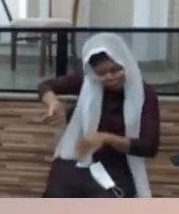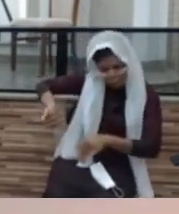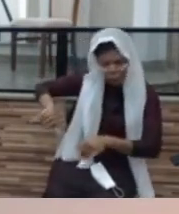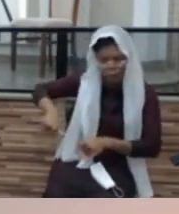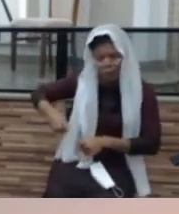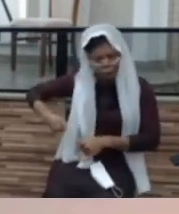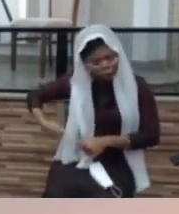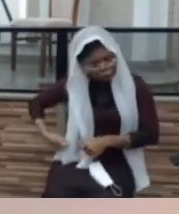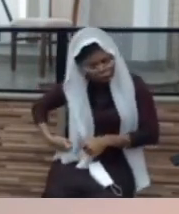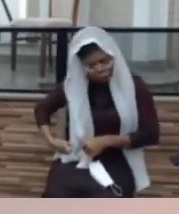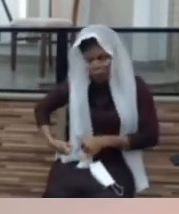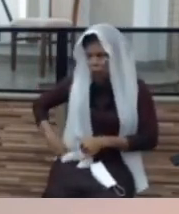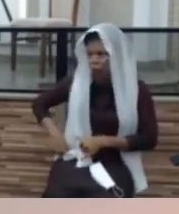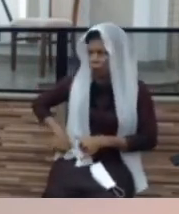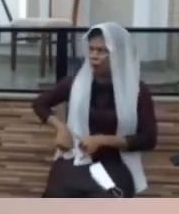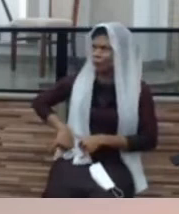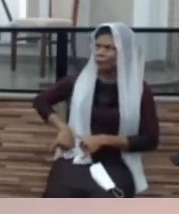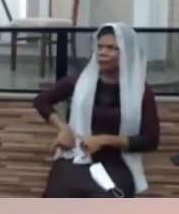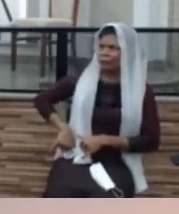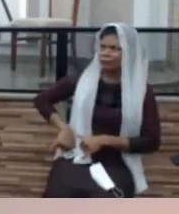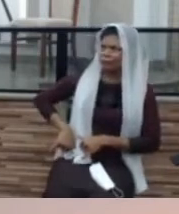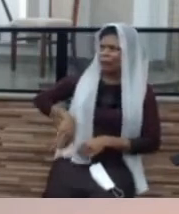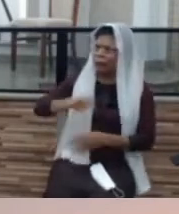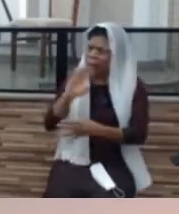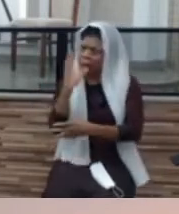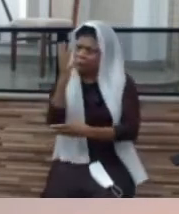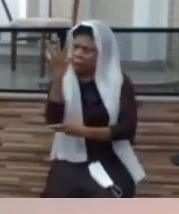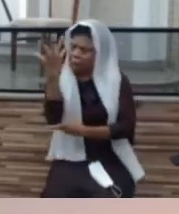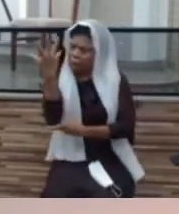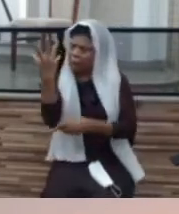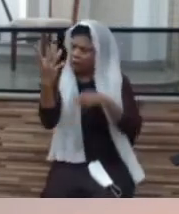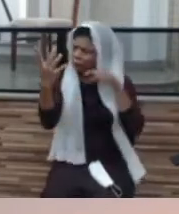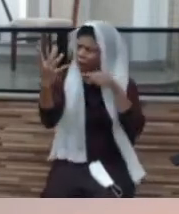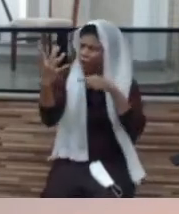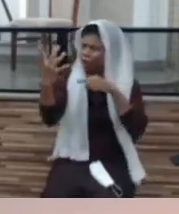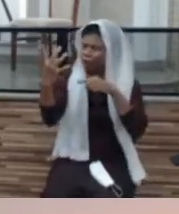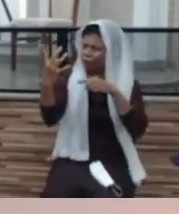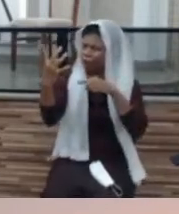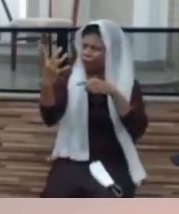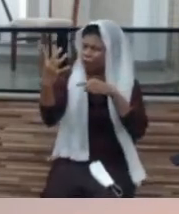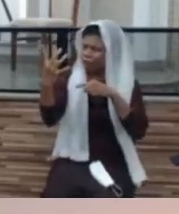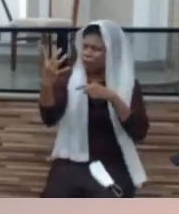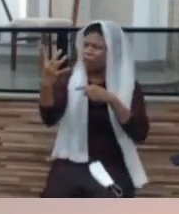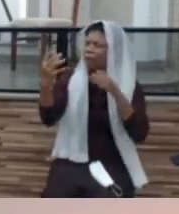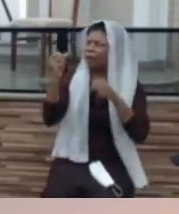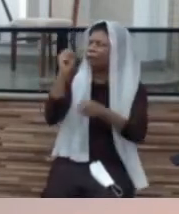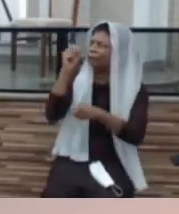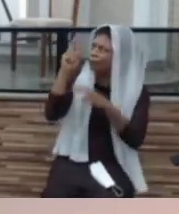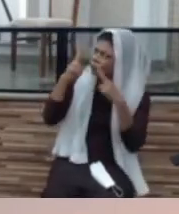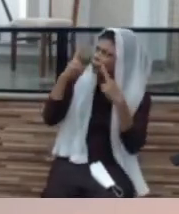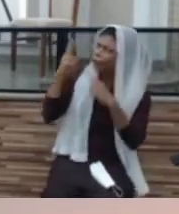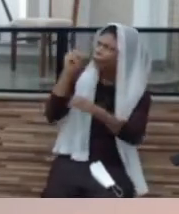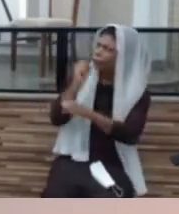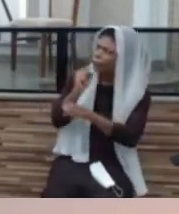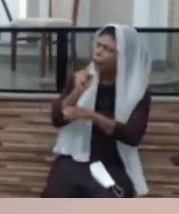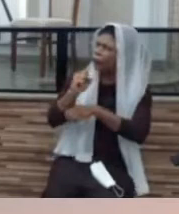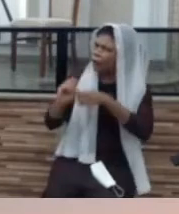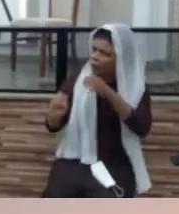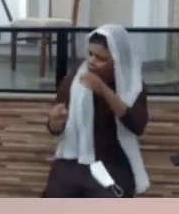uma árvore, há esperança até para a árvore, que se for cortada, brotarão novamente os seus